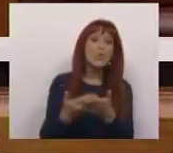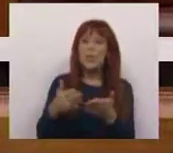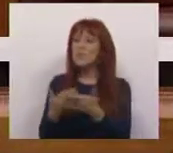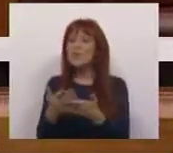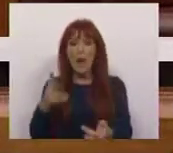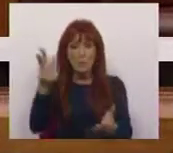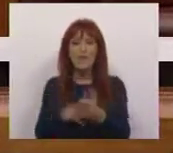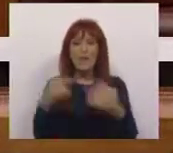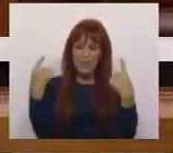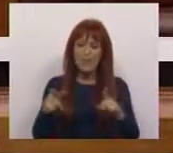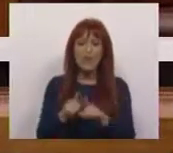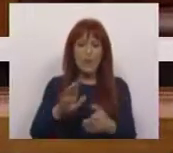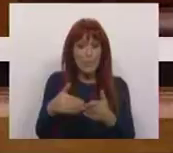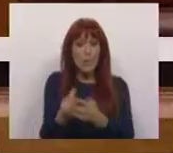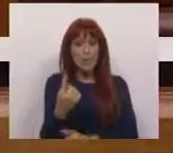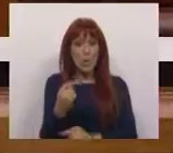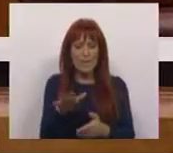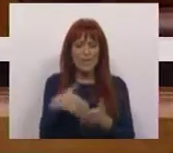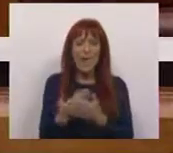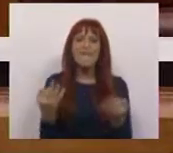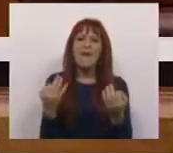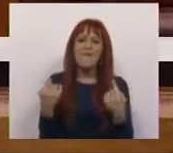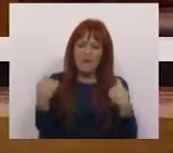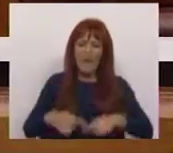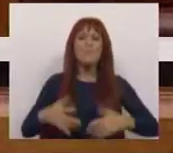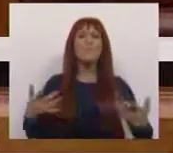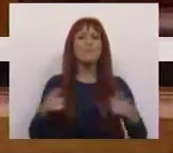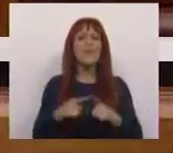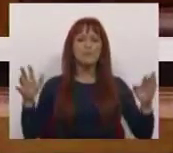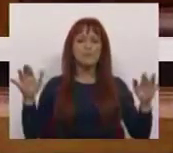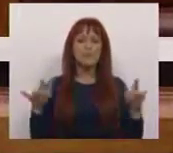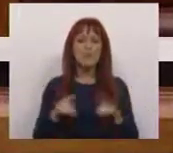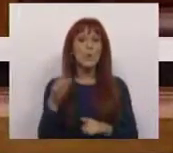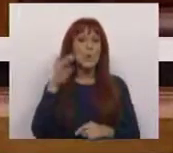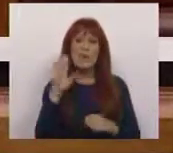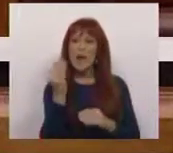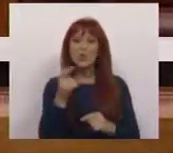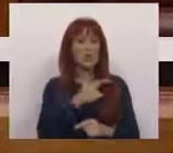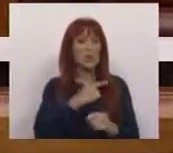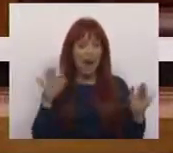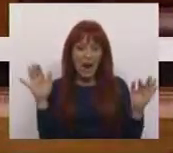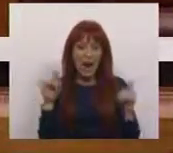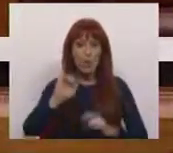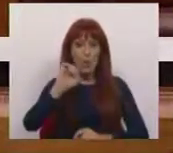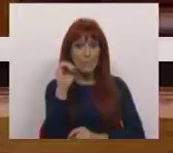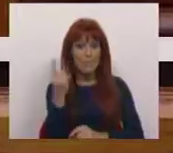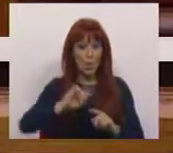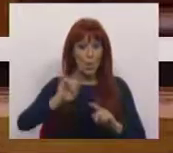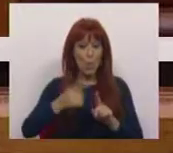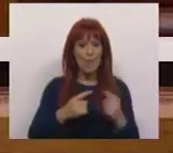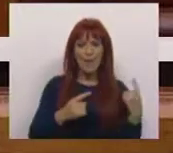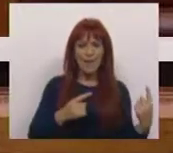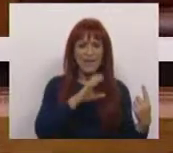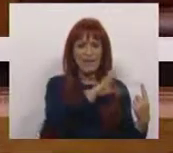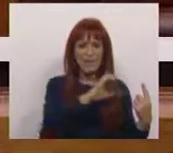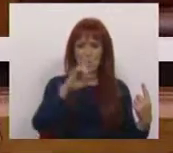e foi aprovada uma proposta que implica efetivamente a redução do número de alunos por turma no primeiro ano de